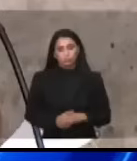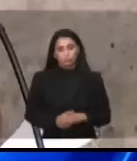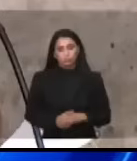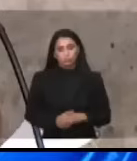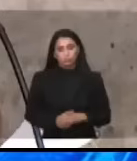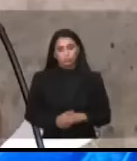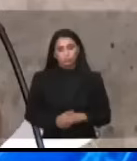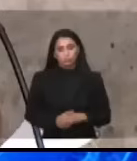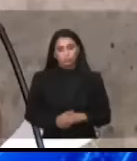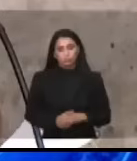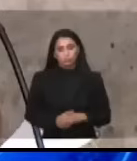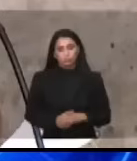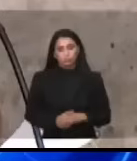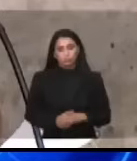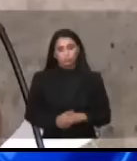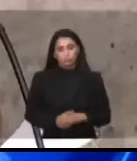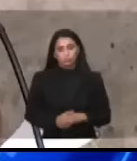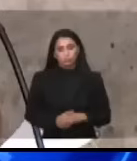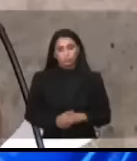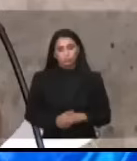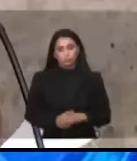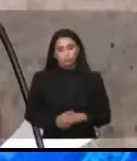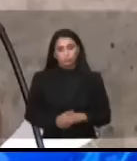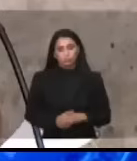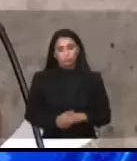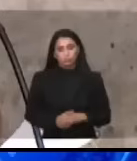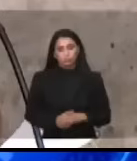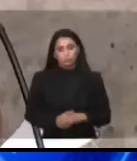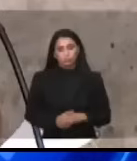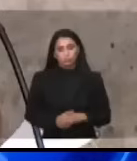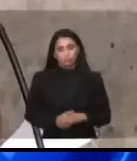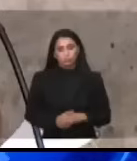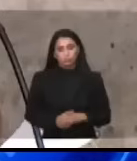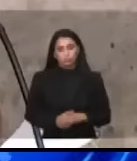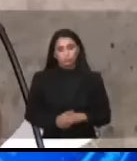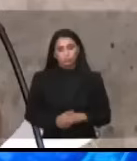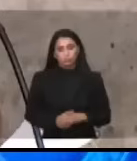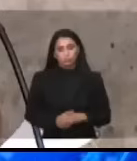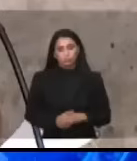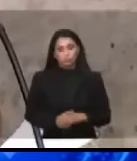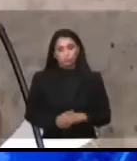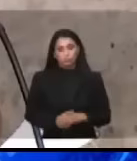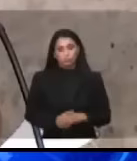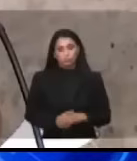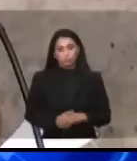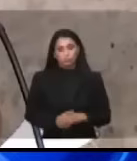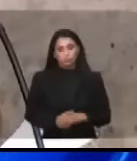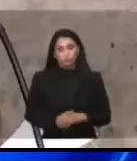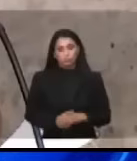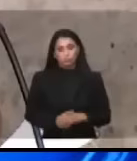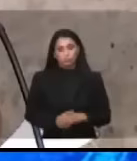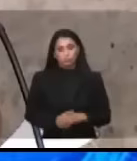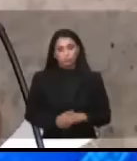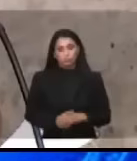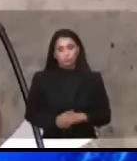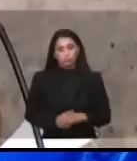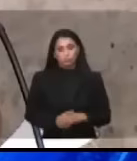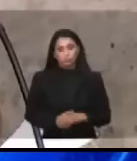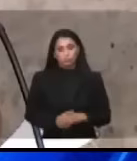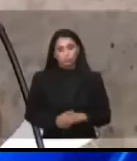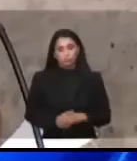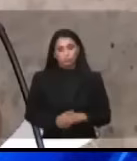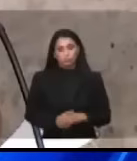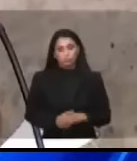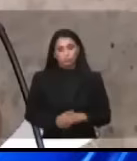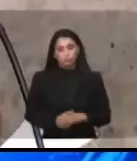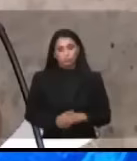tapetão, vencer com um time diferente Como é que pode isso? É importante você entender isso daqui, porque